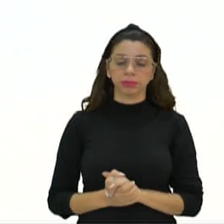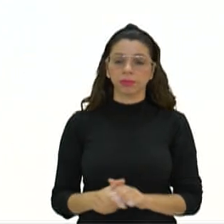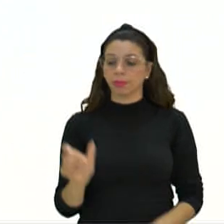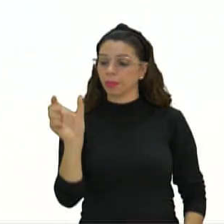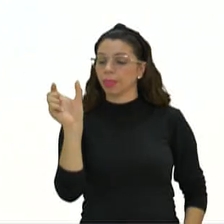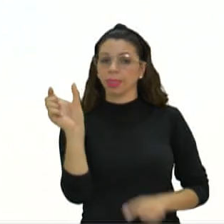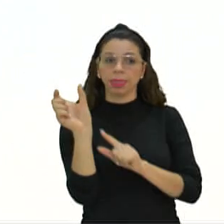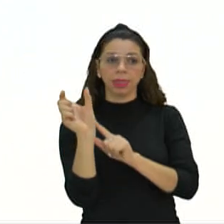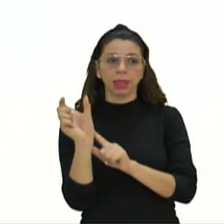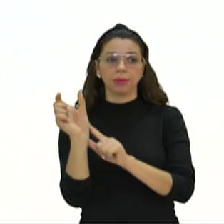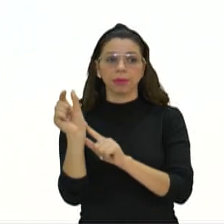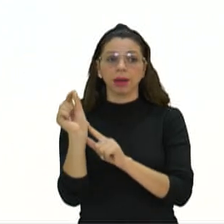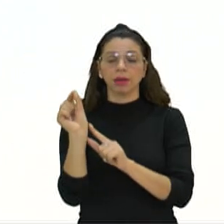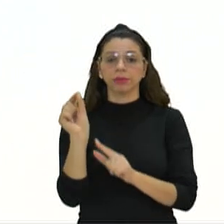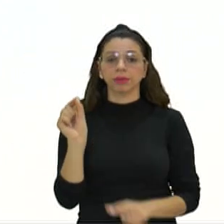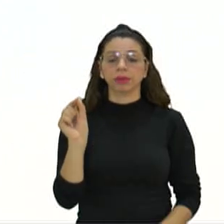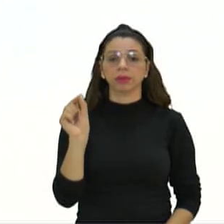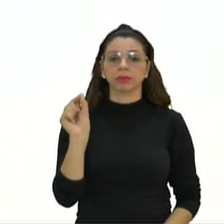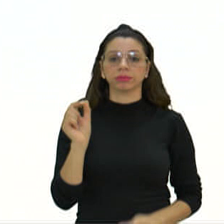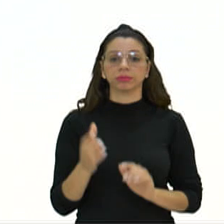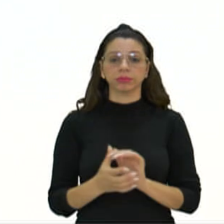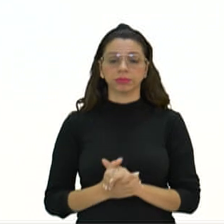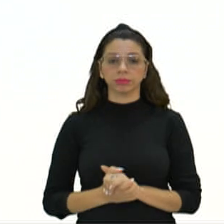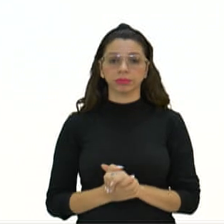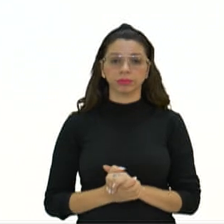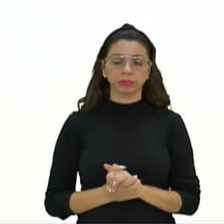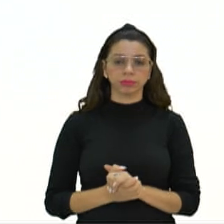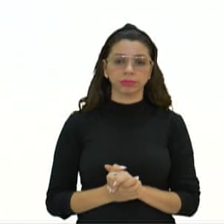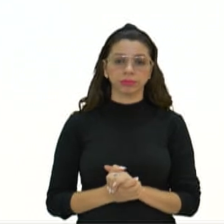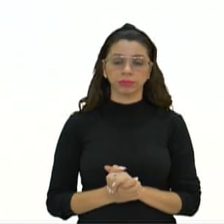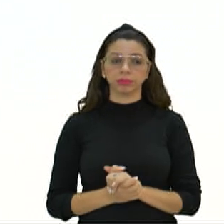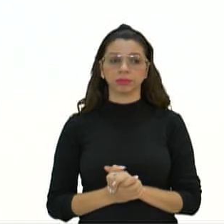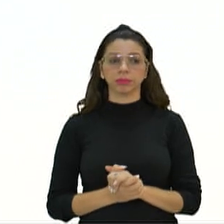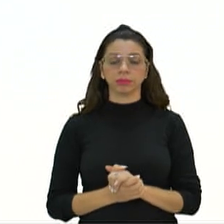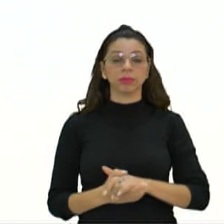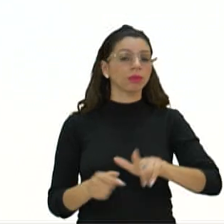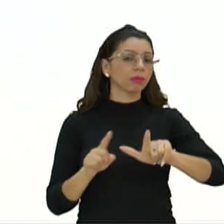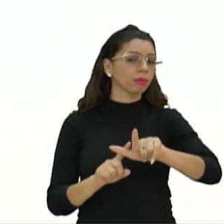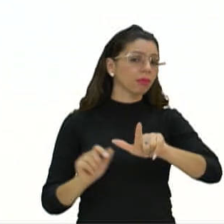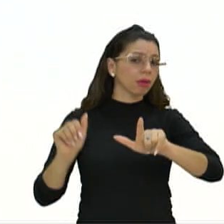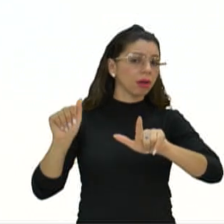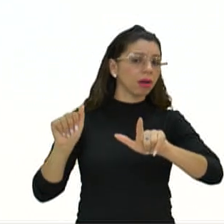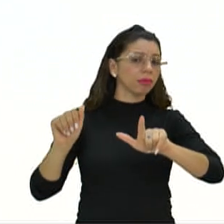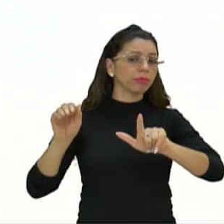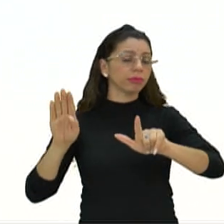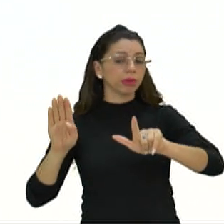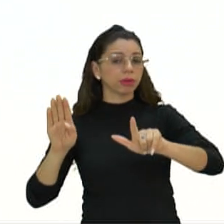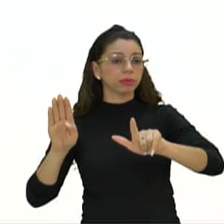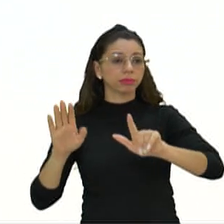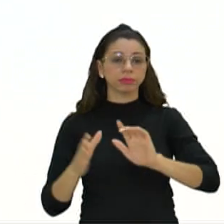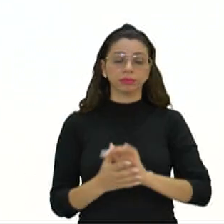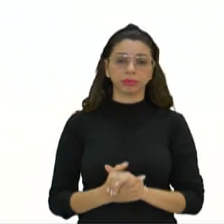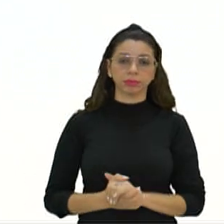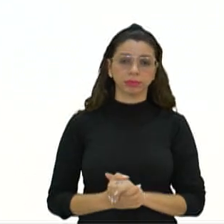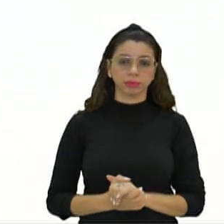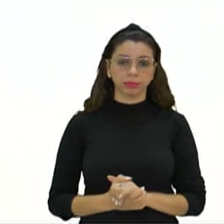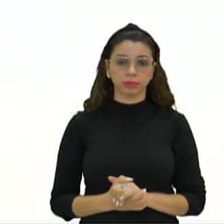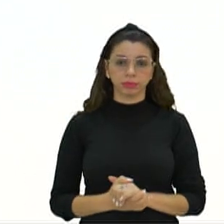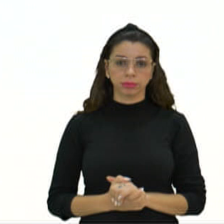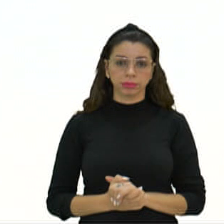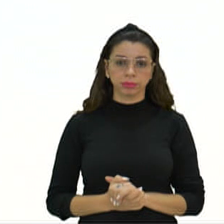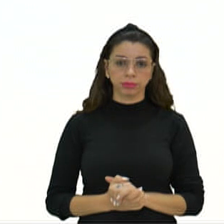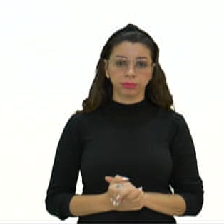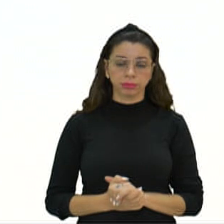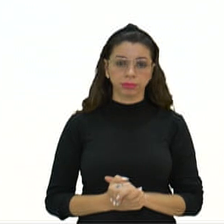palavra inert, ela tem um phrasal verb. Qual é? Alternativa A ou alternativa B? Put up with or hand